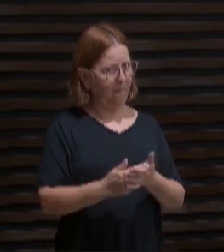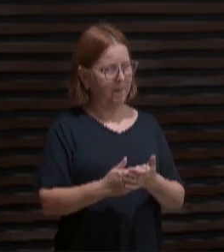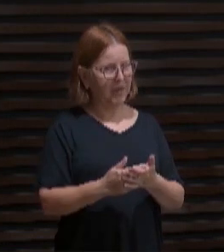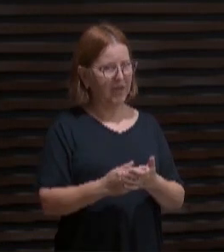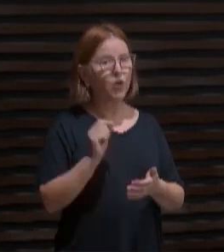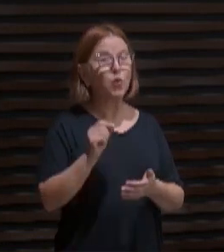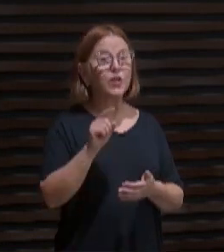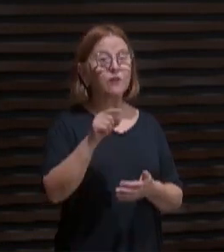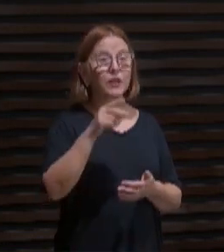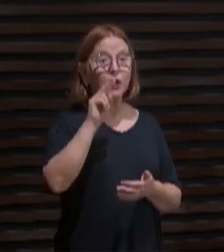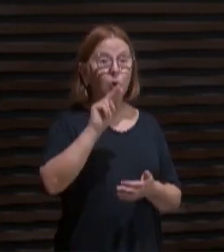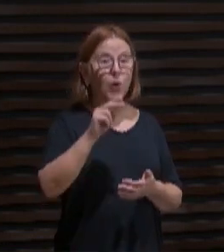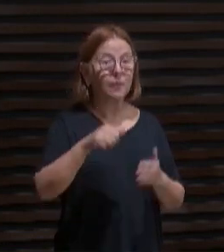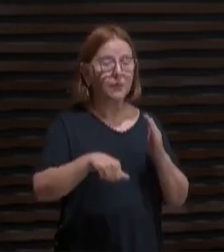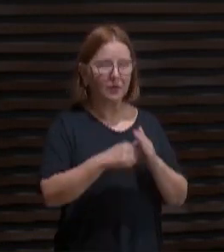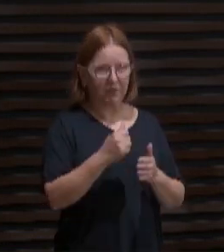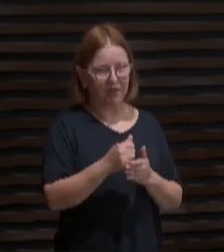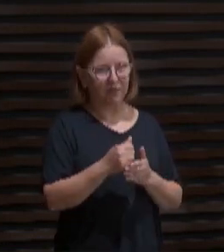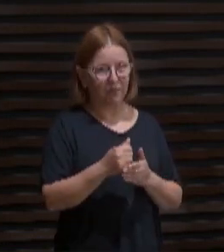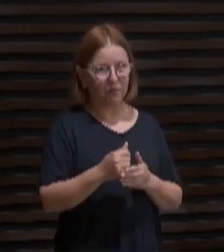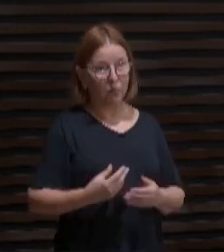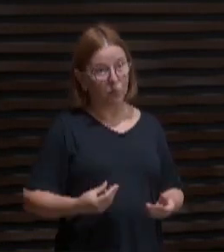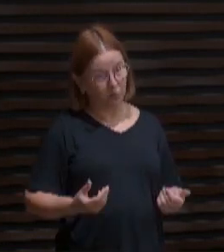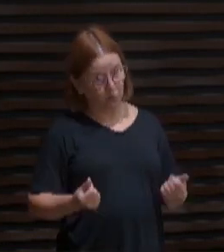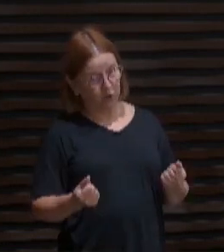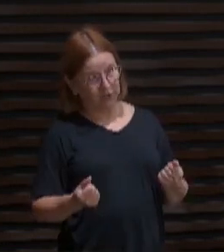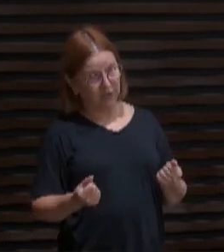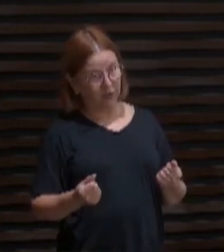ou a autorização do Senhor Jesus?